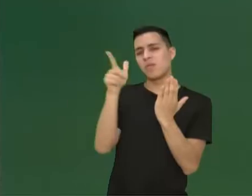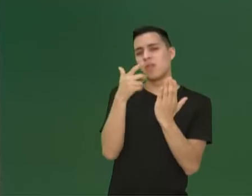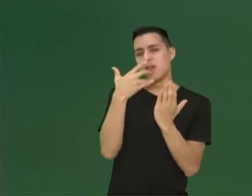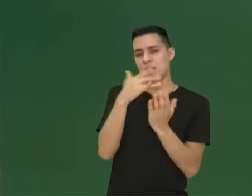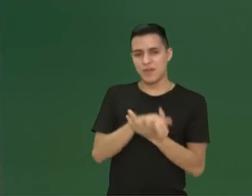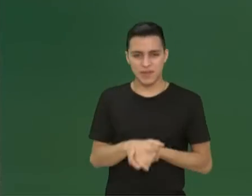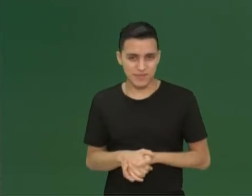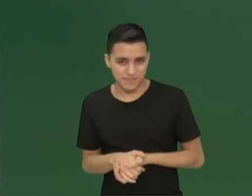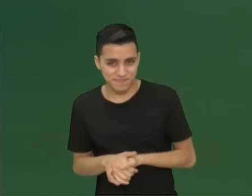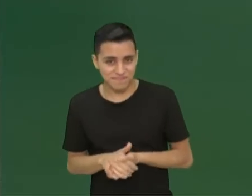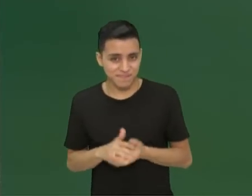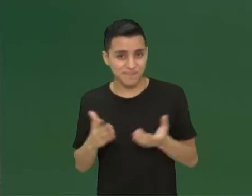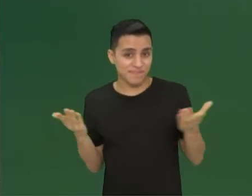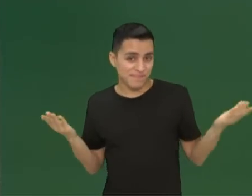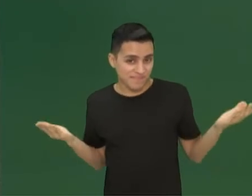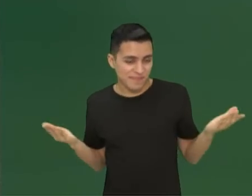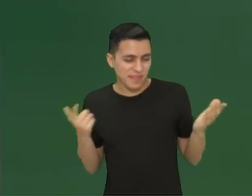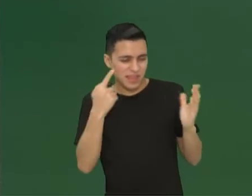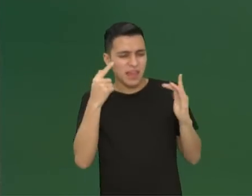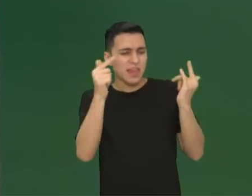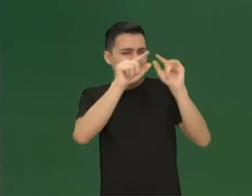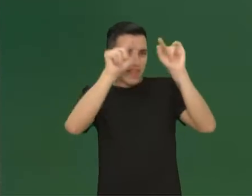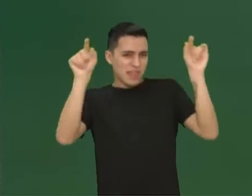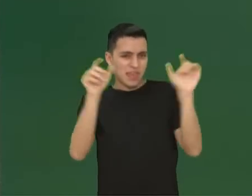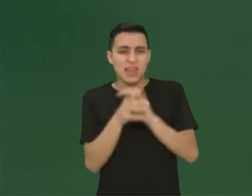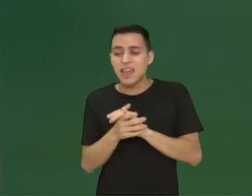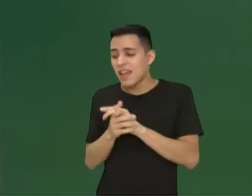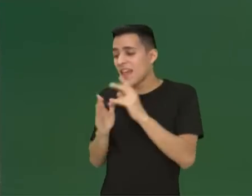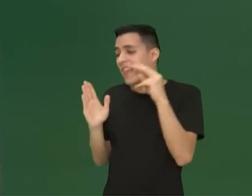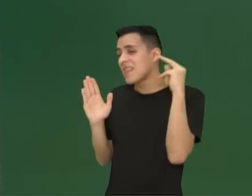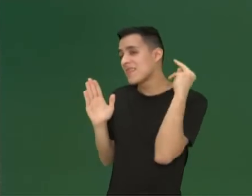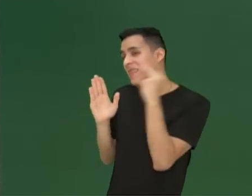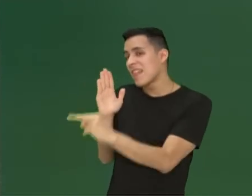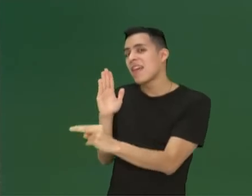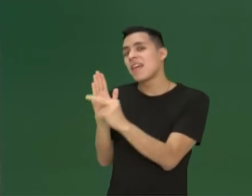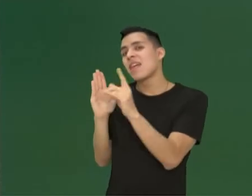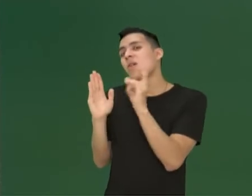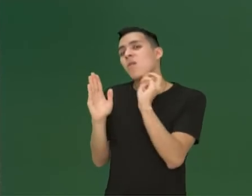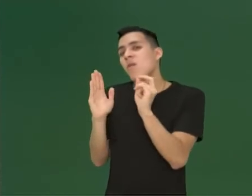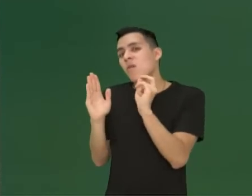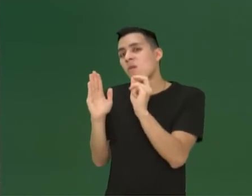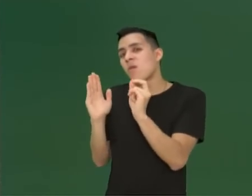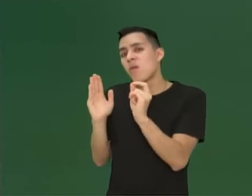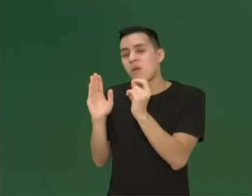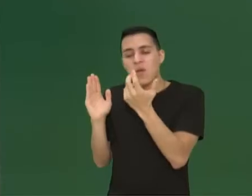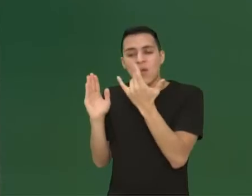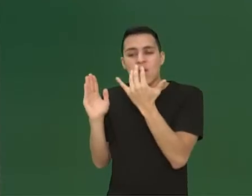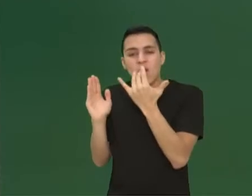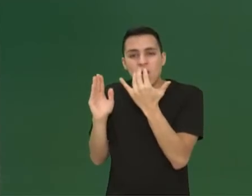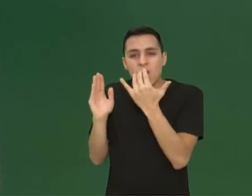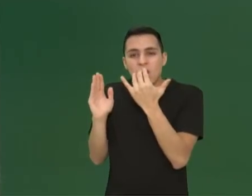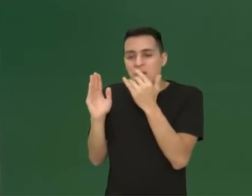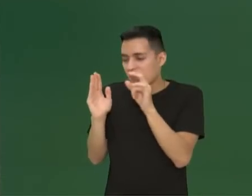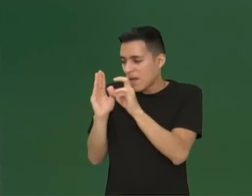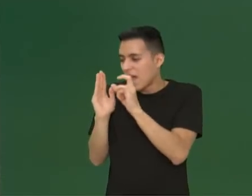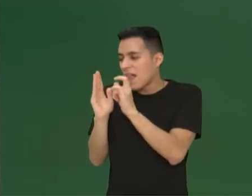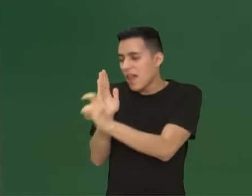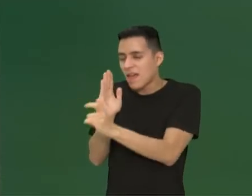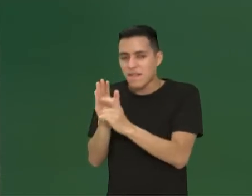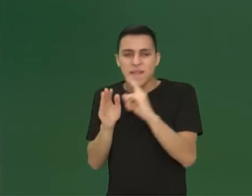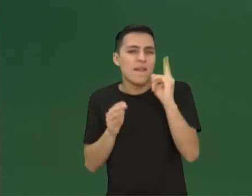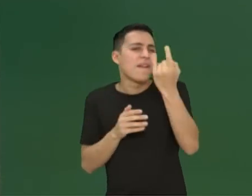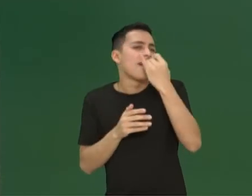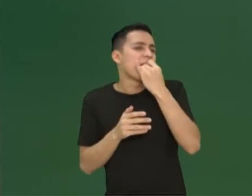cor. Então, vamos ler o enunciado. Vamos ler as cores em que as palavras estão escritas. Então, eu vou pegar o